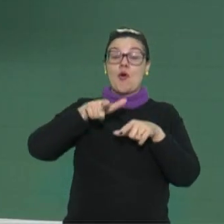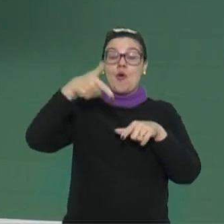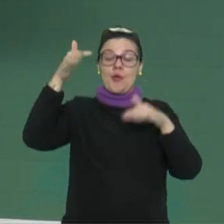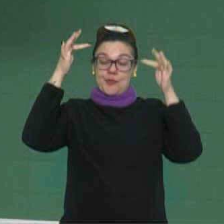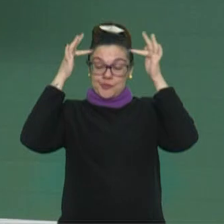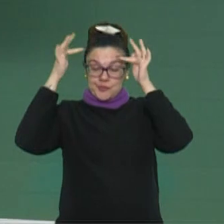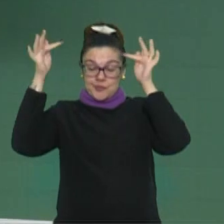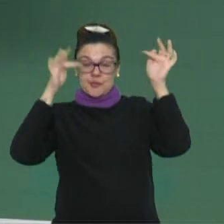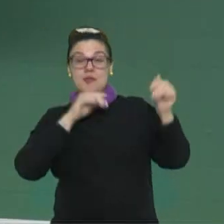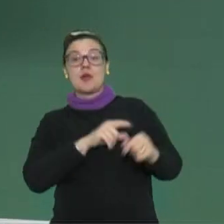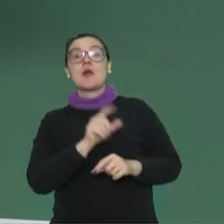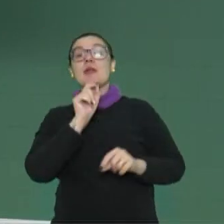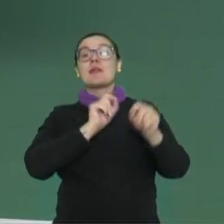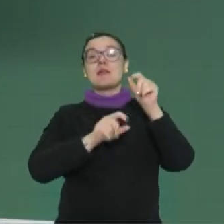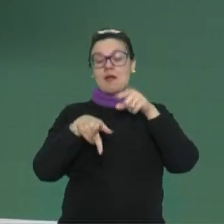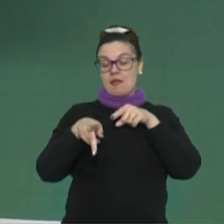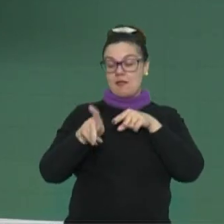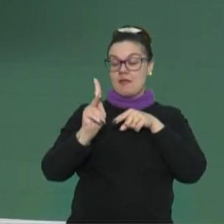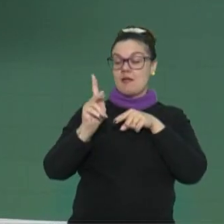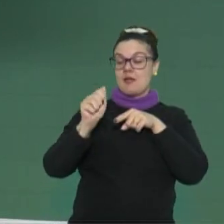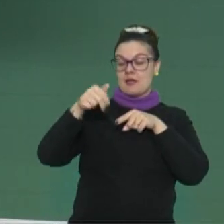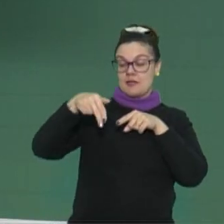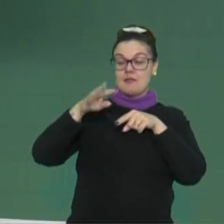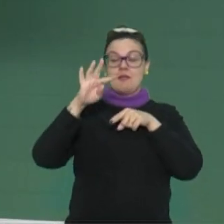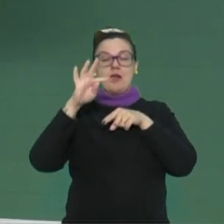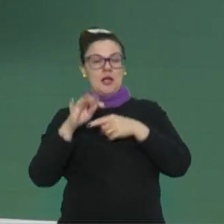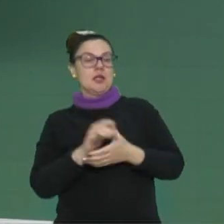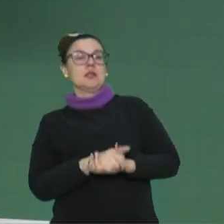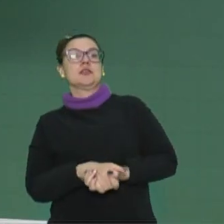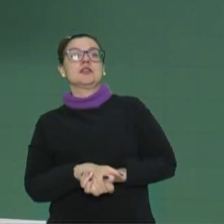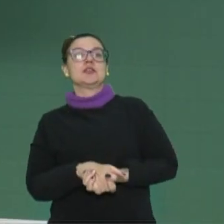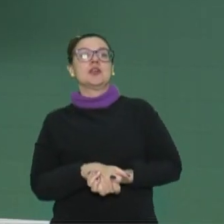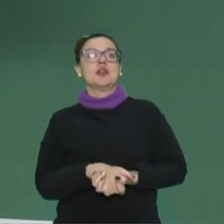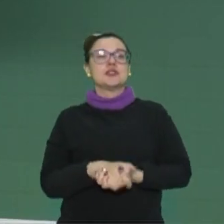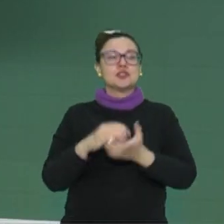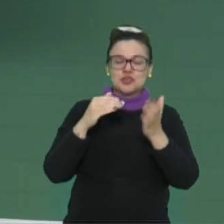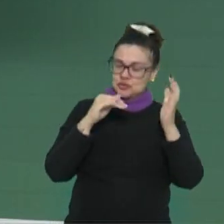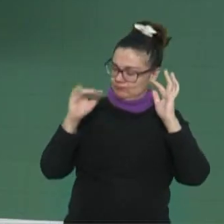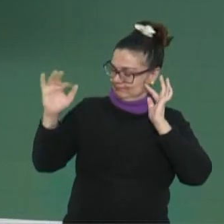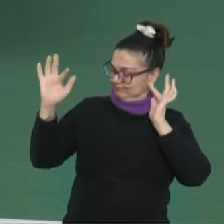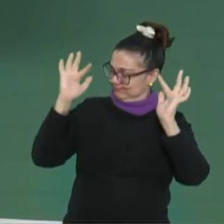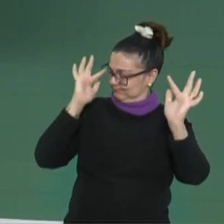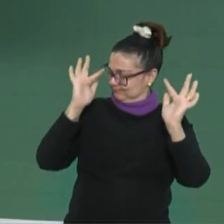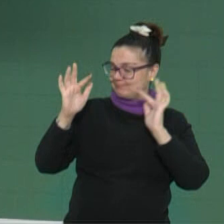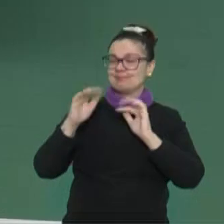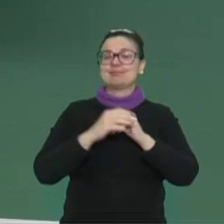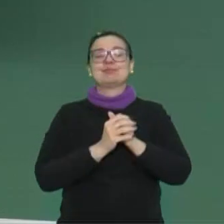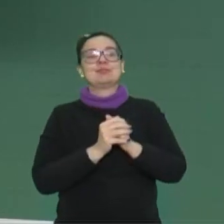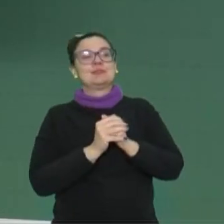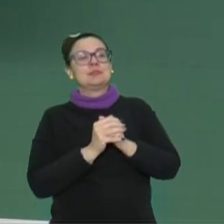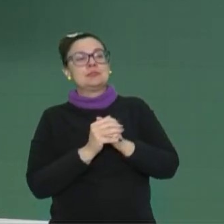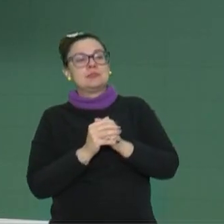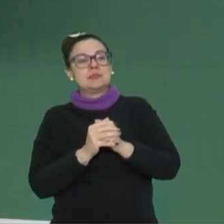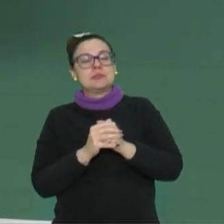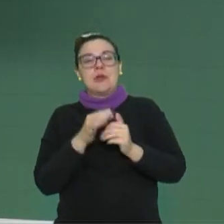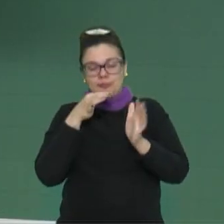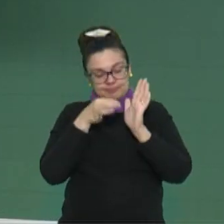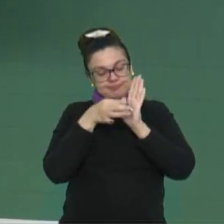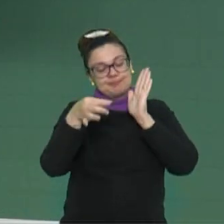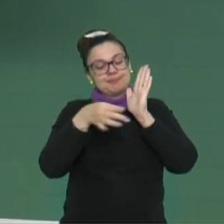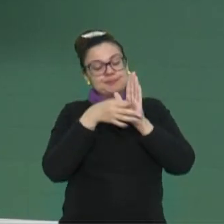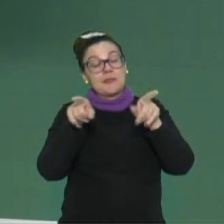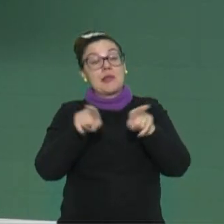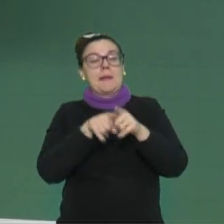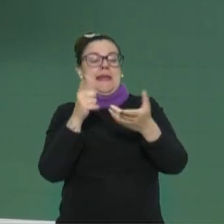momento é Immanuel Kant, né? Com toda a sua reflexão e toda a sua crítica, né?